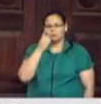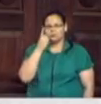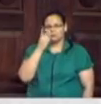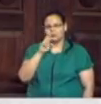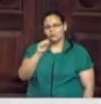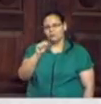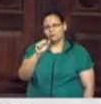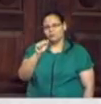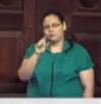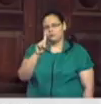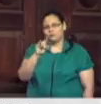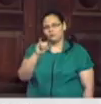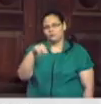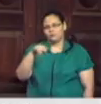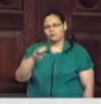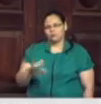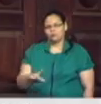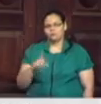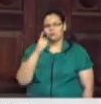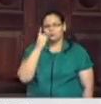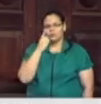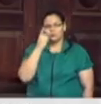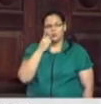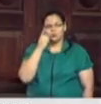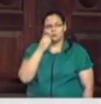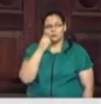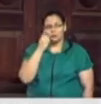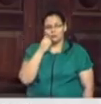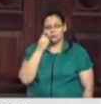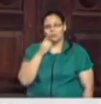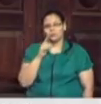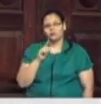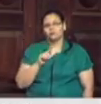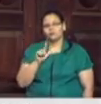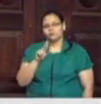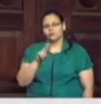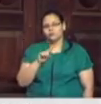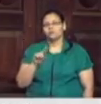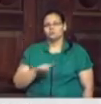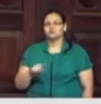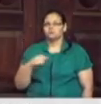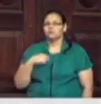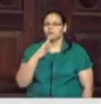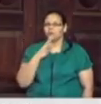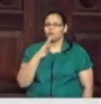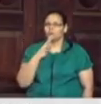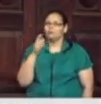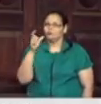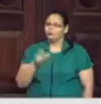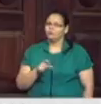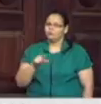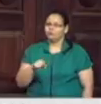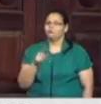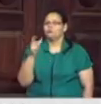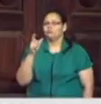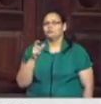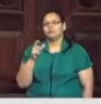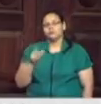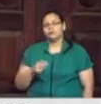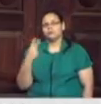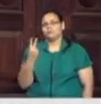Noel, deputado Luiz, quero aqui mais uma vez reconhecer o seu valor